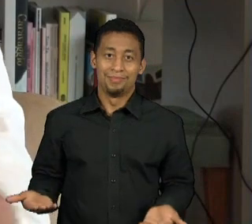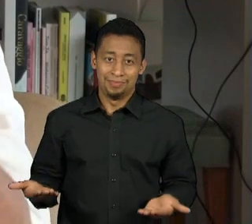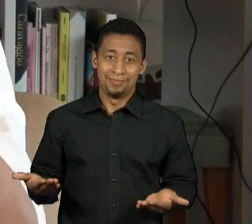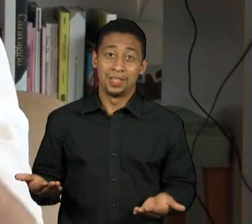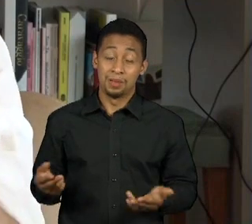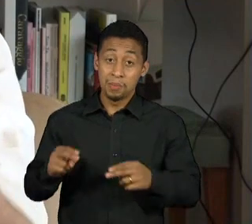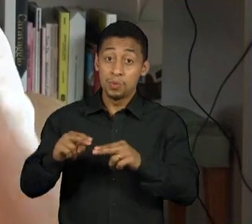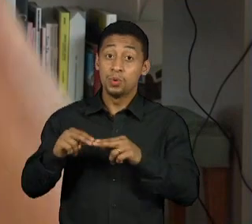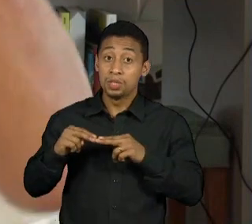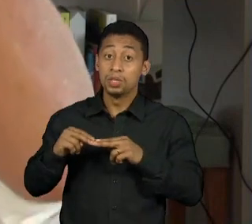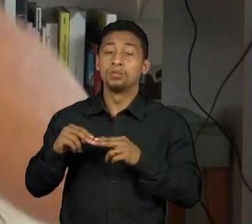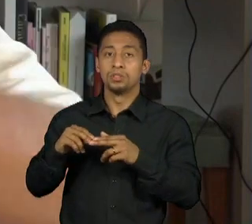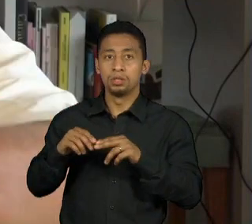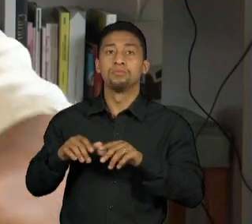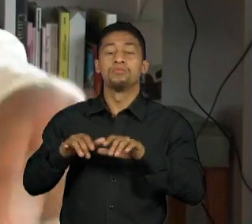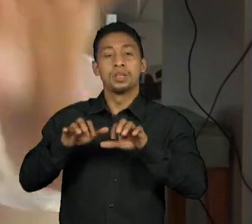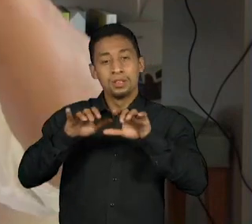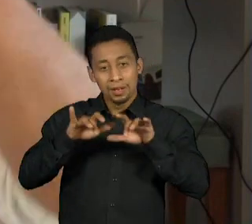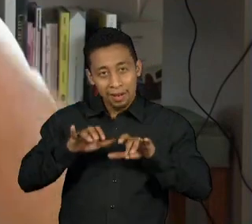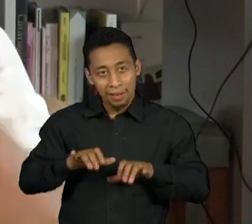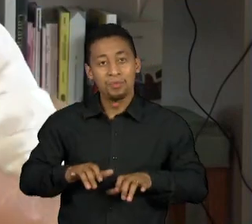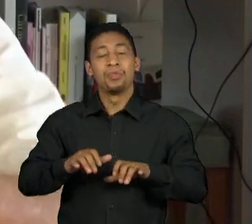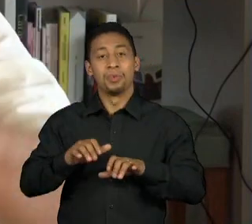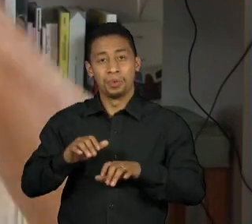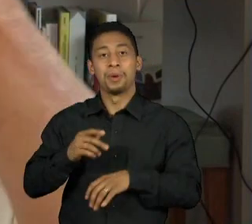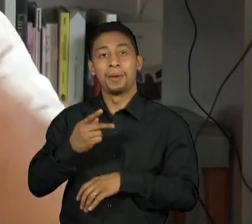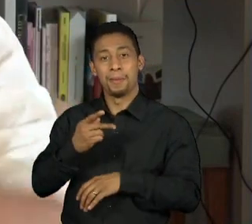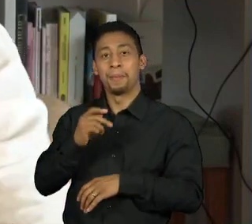que nos motivou a escrever a peça e que termina sendo